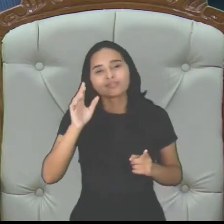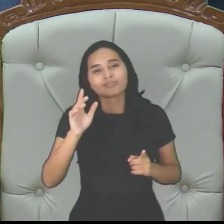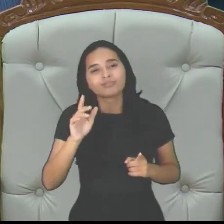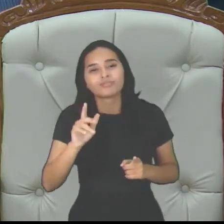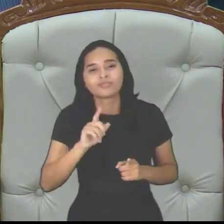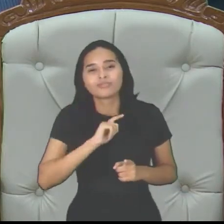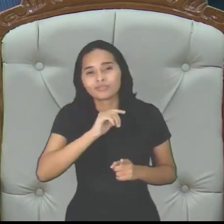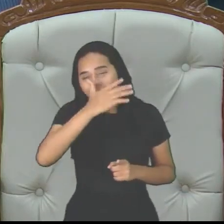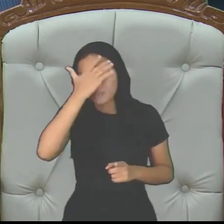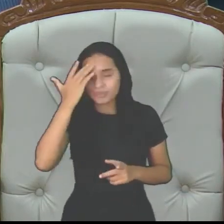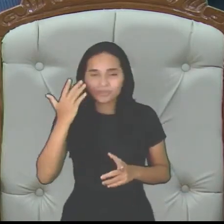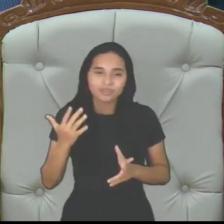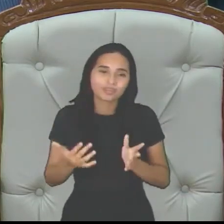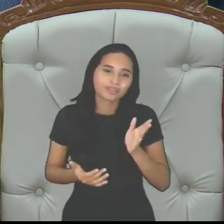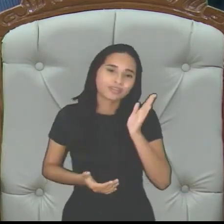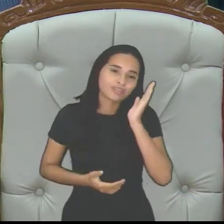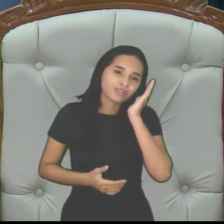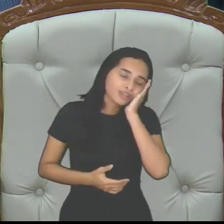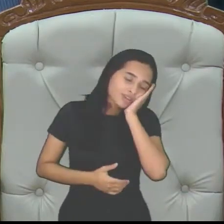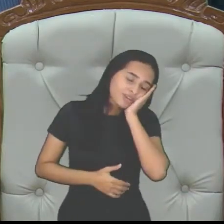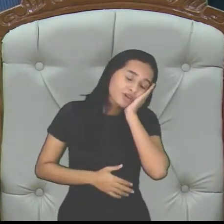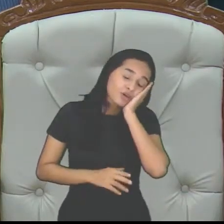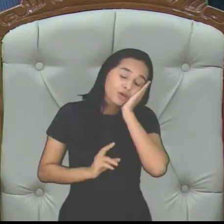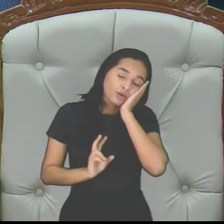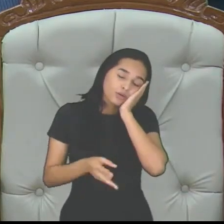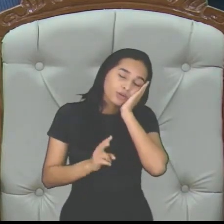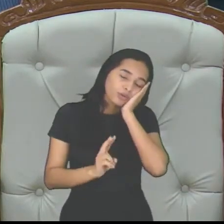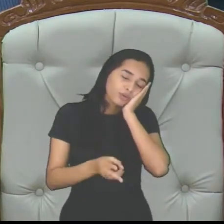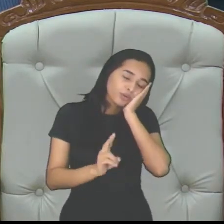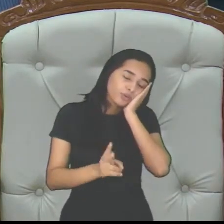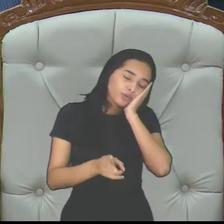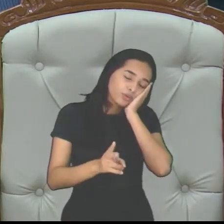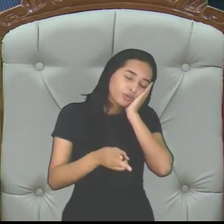que dorme demais, irmãos.